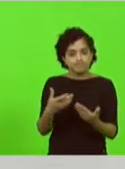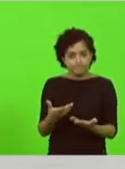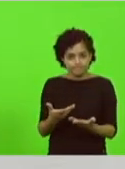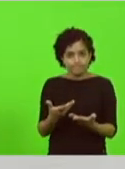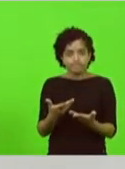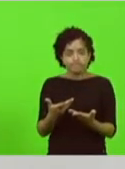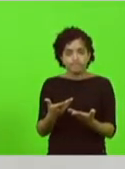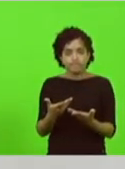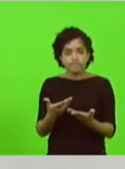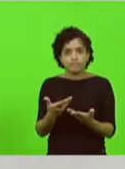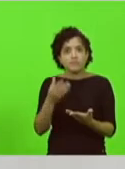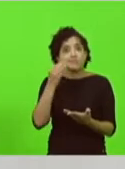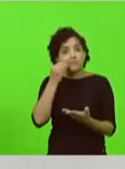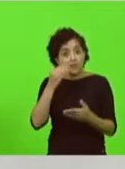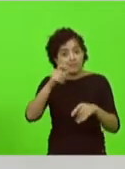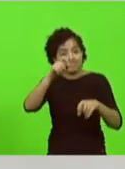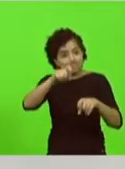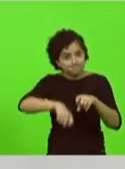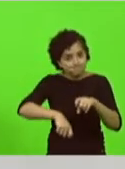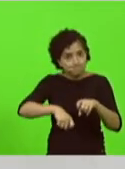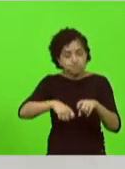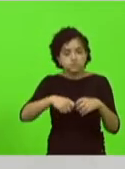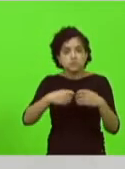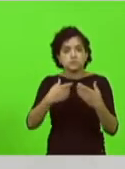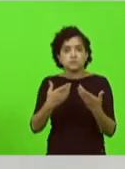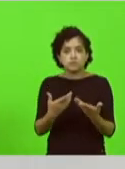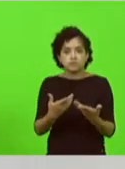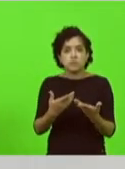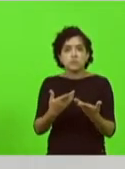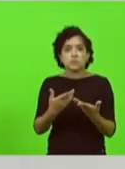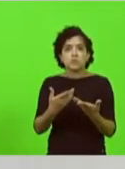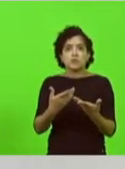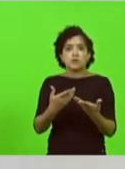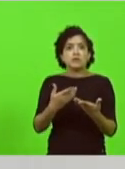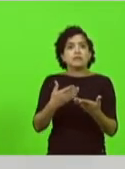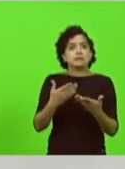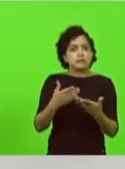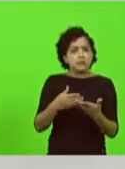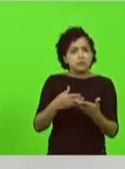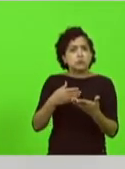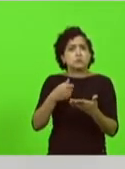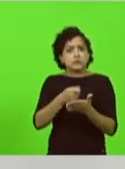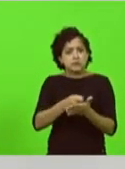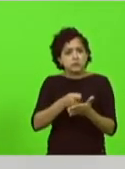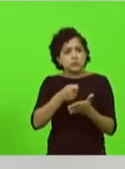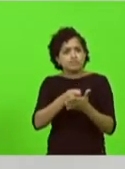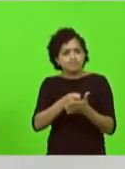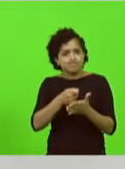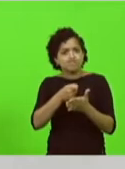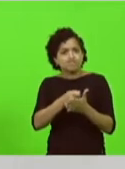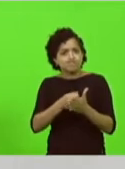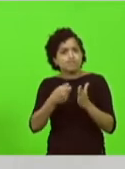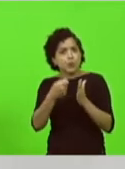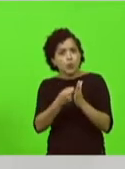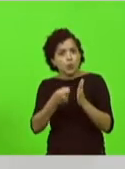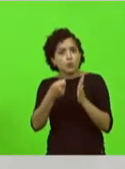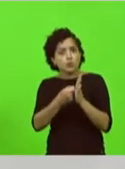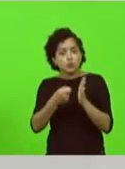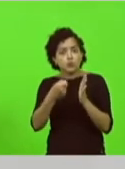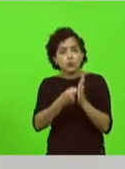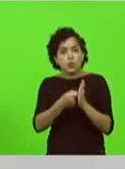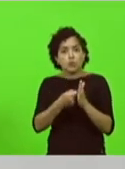dentro, tenta estuprar a menina, luta como uma leoa, luta como uma fera para defender sua